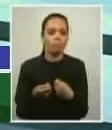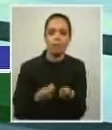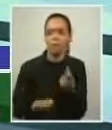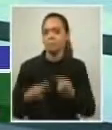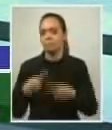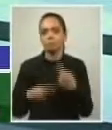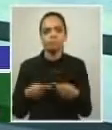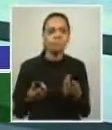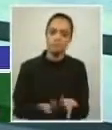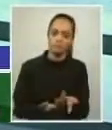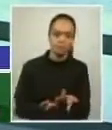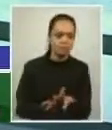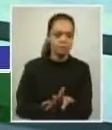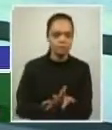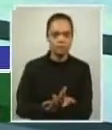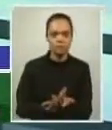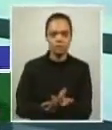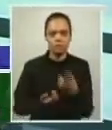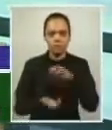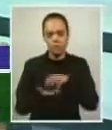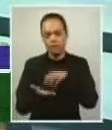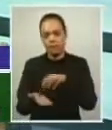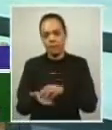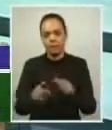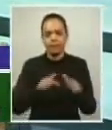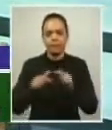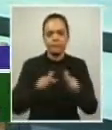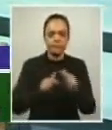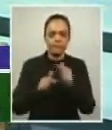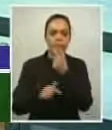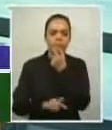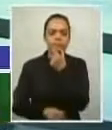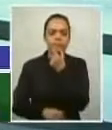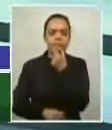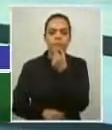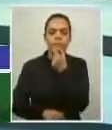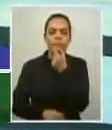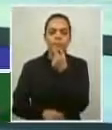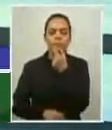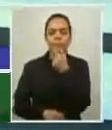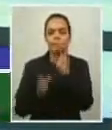políticas do movimento operário na Inglaterra no século 19